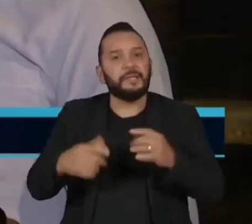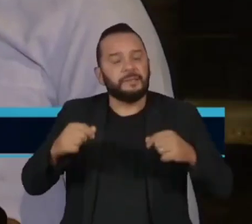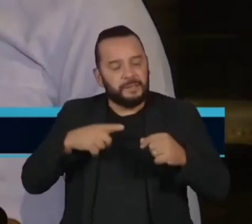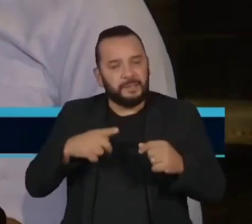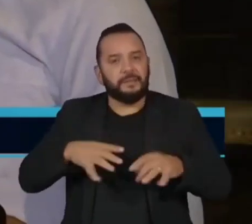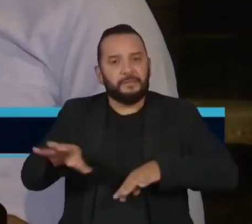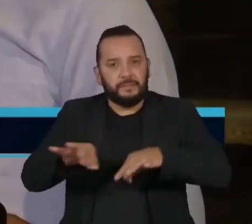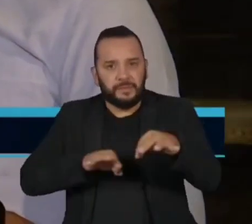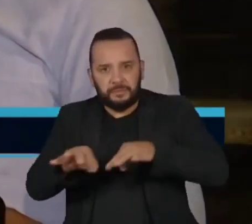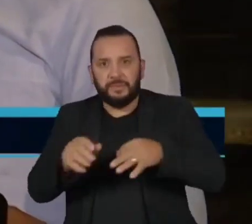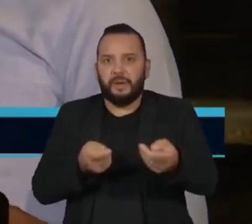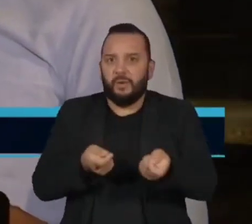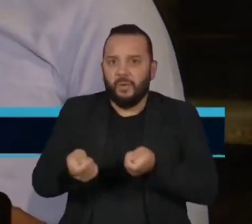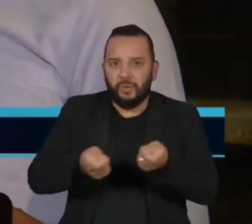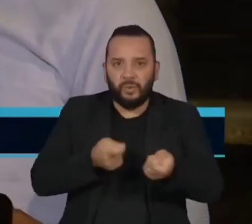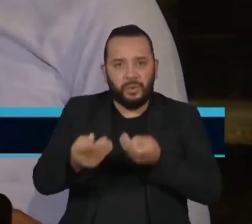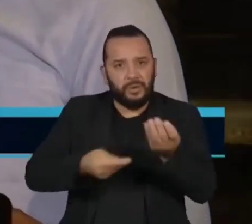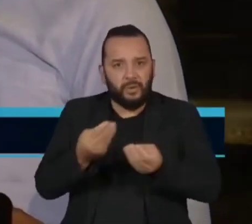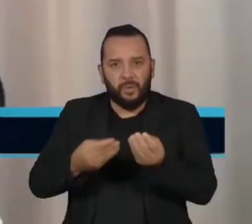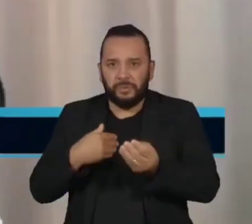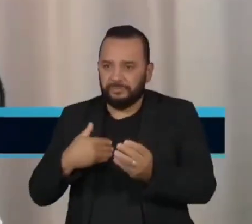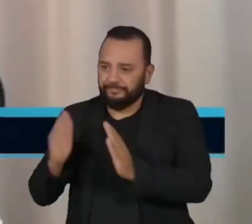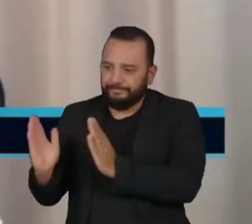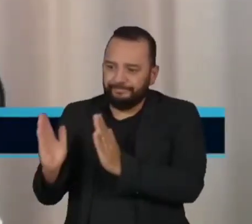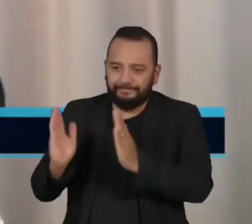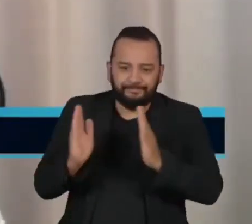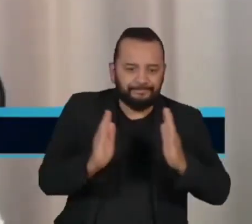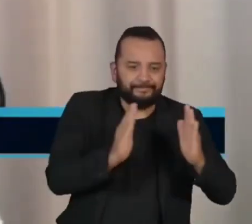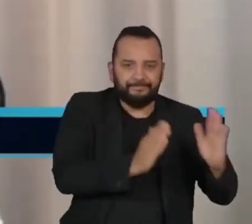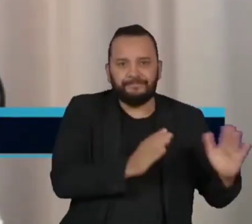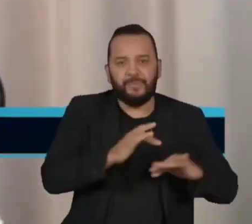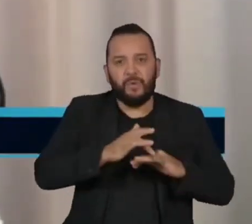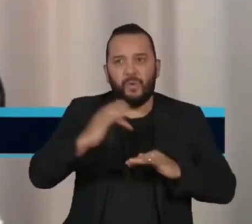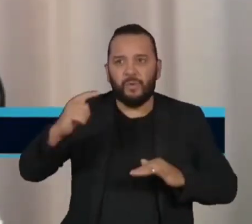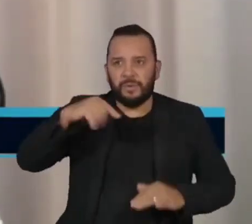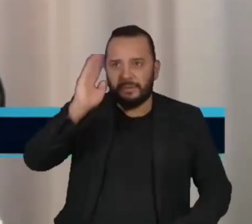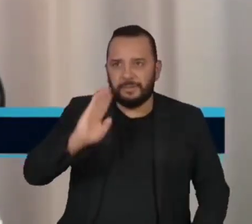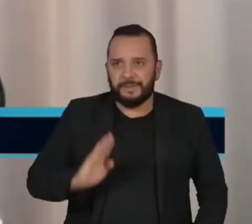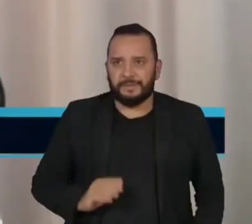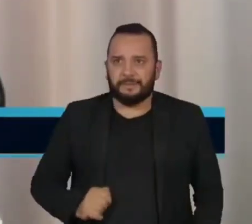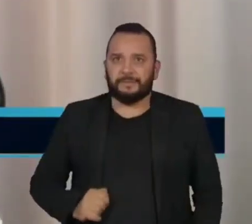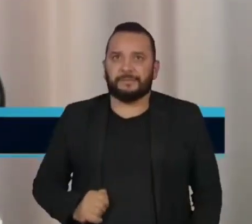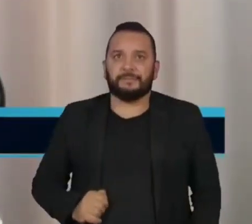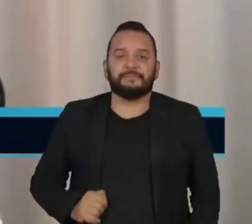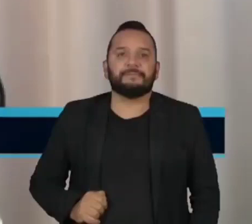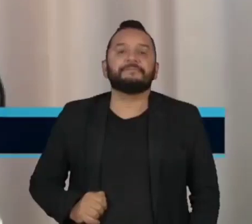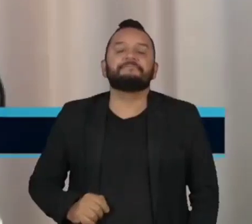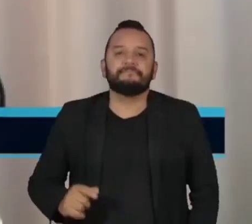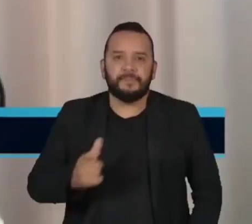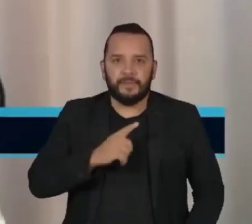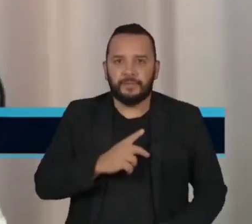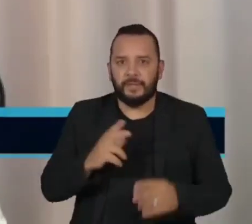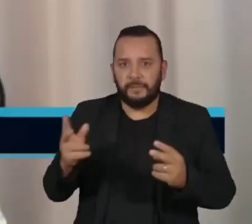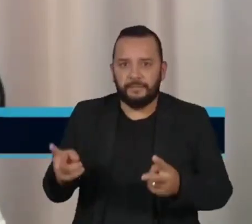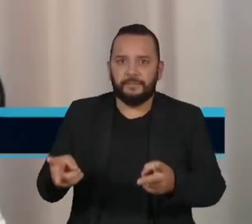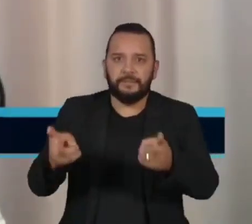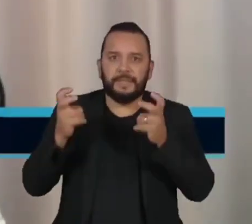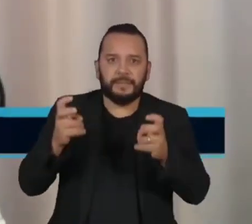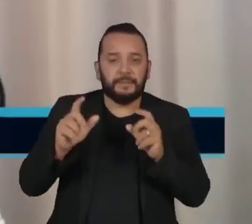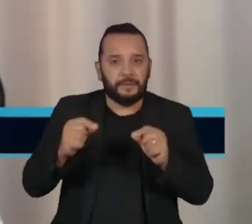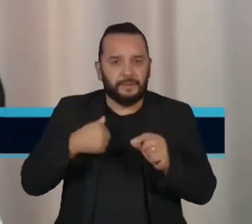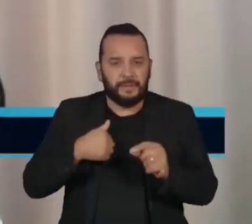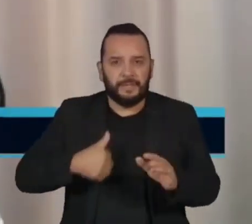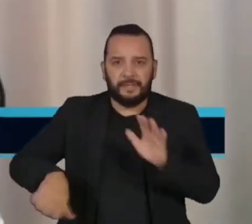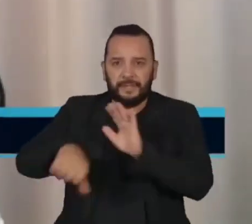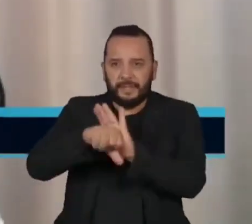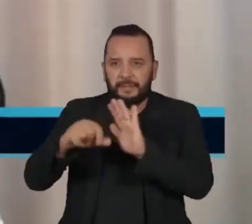controle da cadeia produtiva do metal. Essa percepção da ilegalidade ou irregularidade por toda a cadeia é bastante